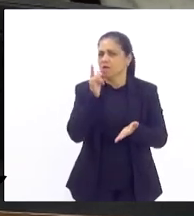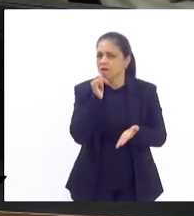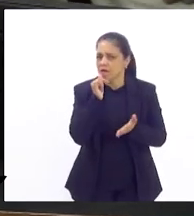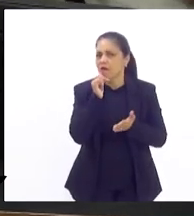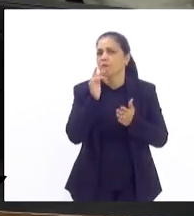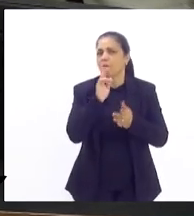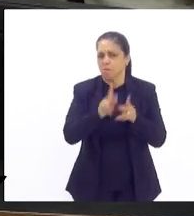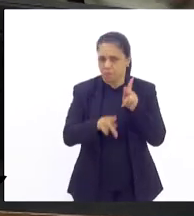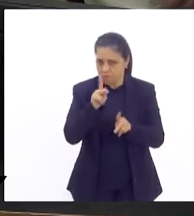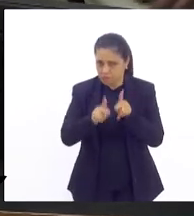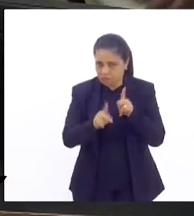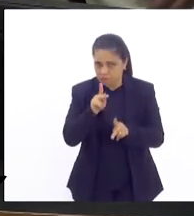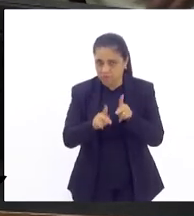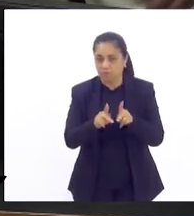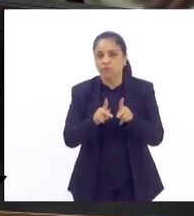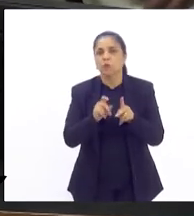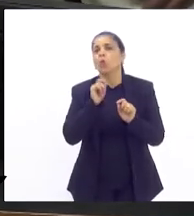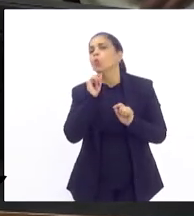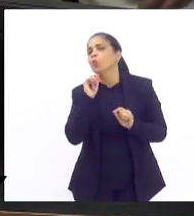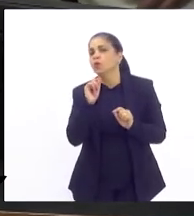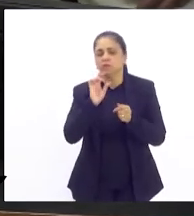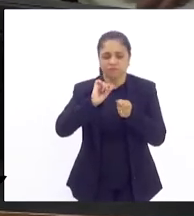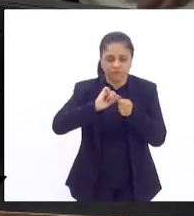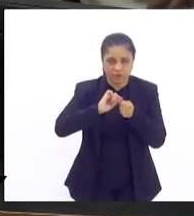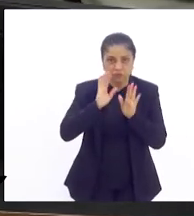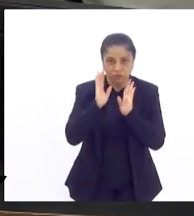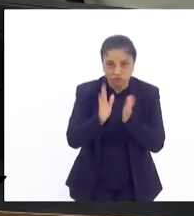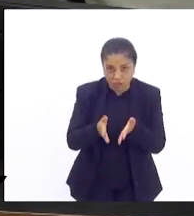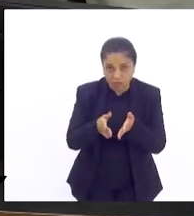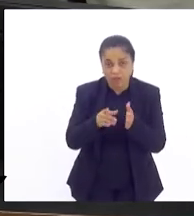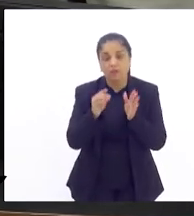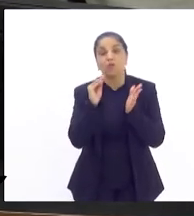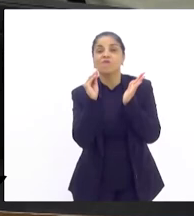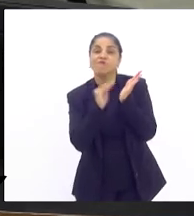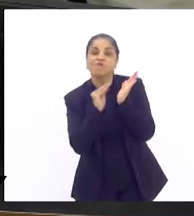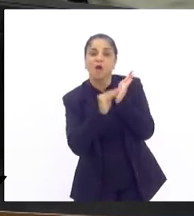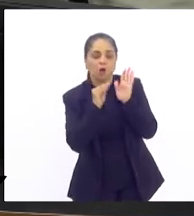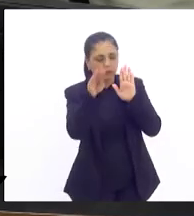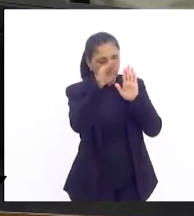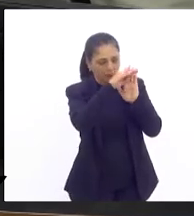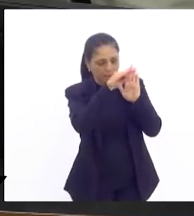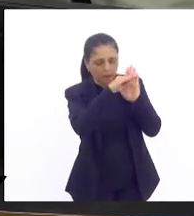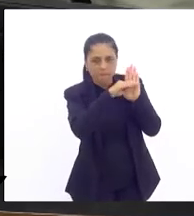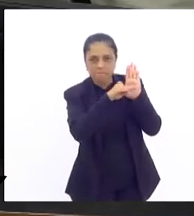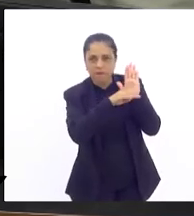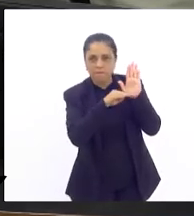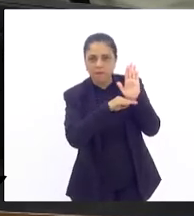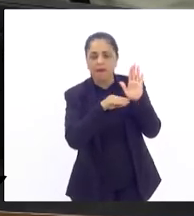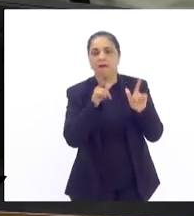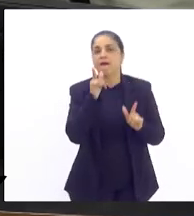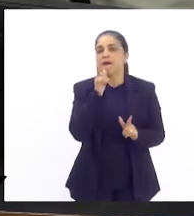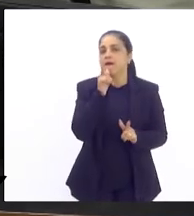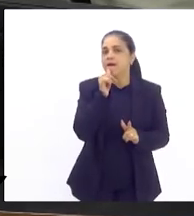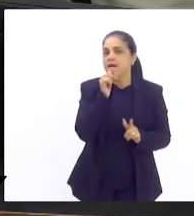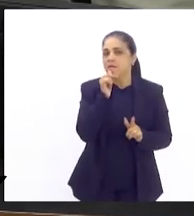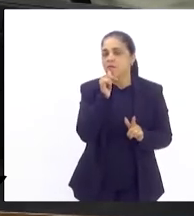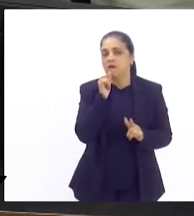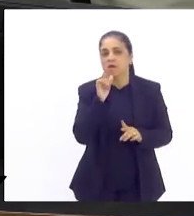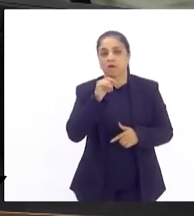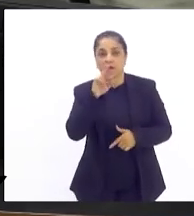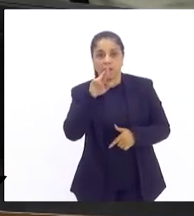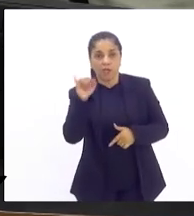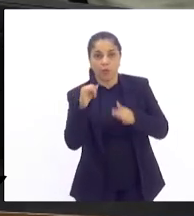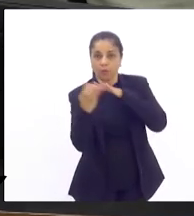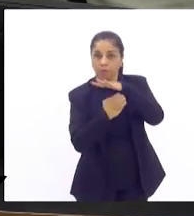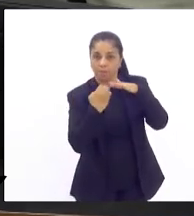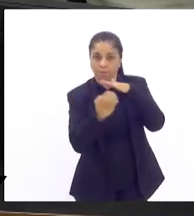no cronograma de obras da empresa Águas do Rio para resolver, que é de responsabilidade da Águas do Rio,